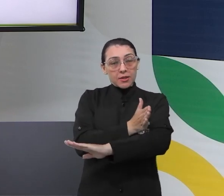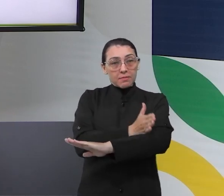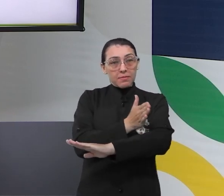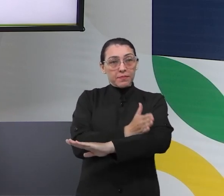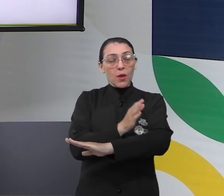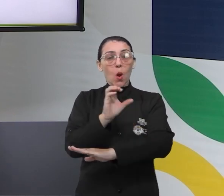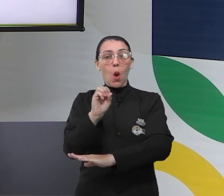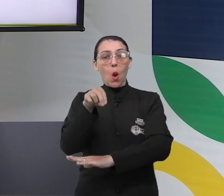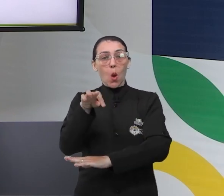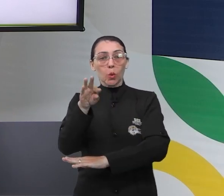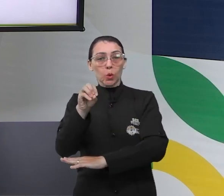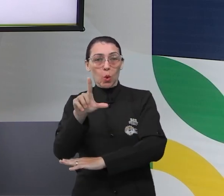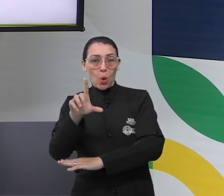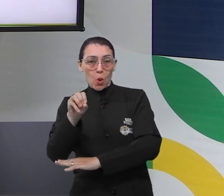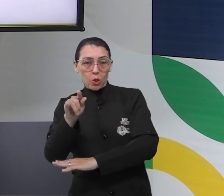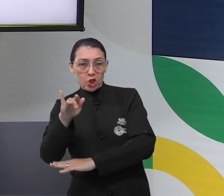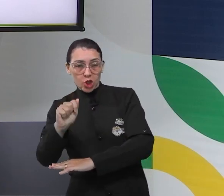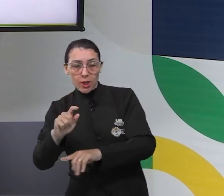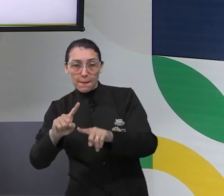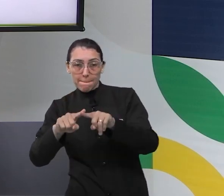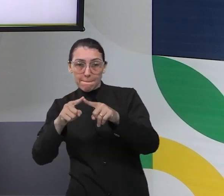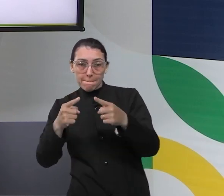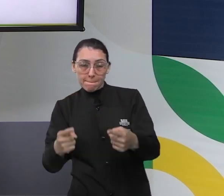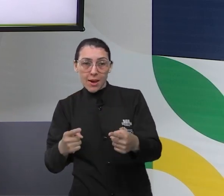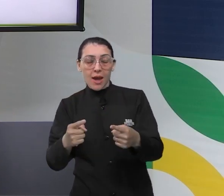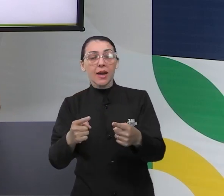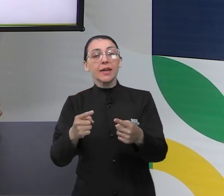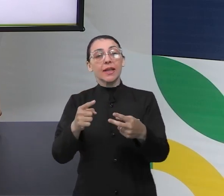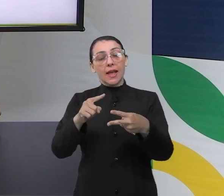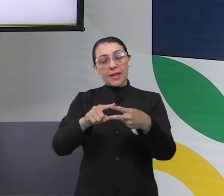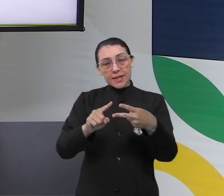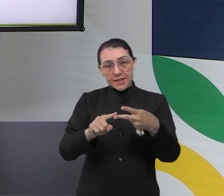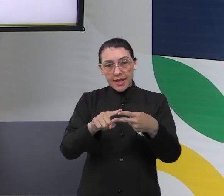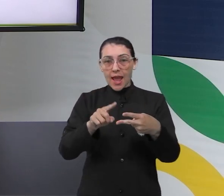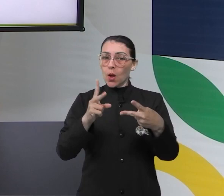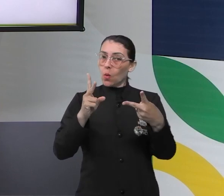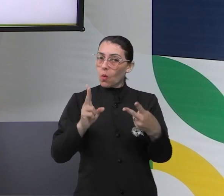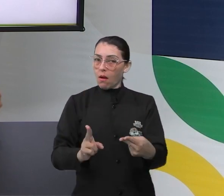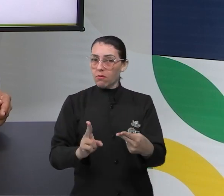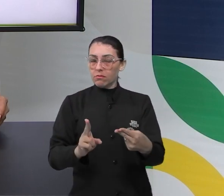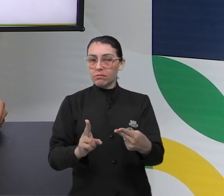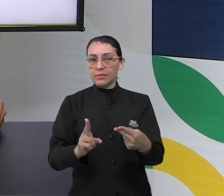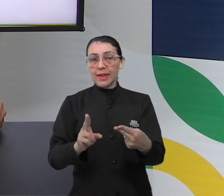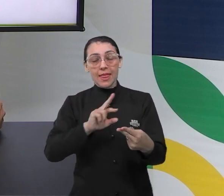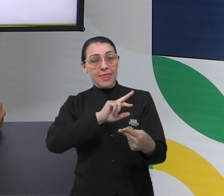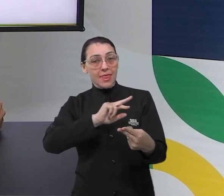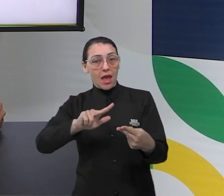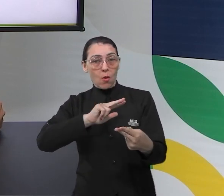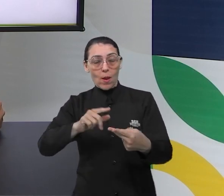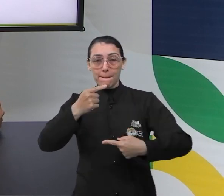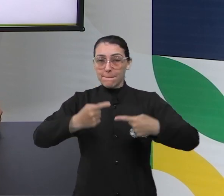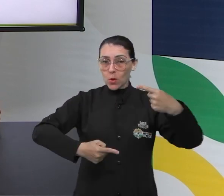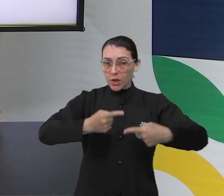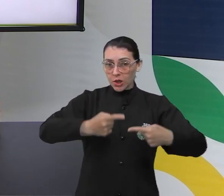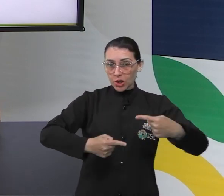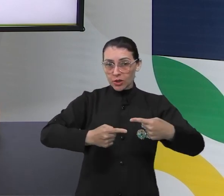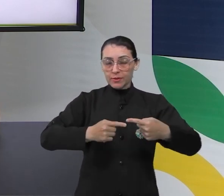de ontologia, mas de qualquer modo a metafísica é a área da filosofia, mas não é a área